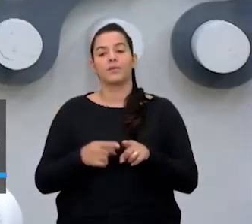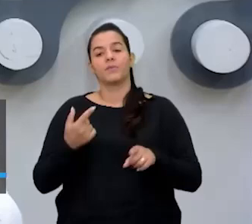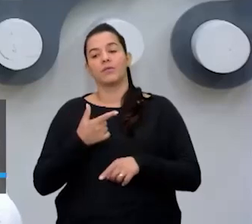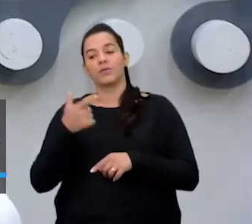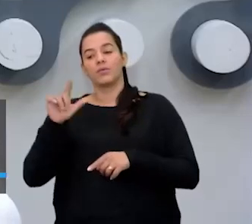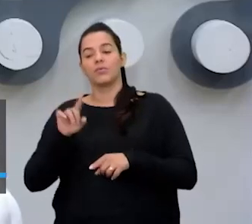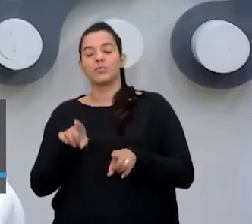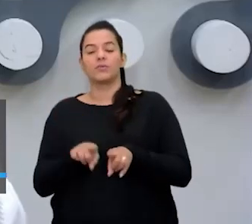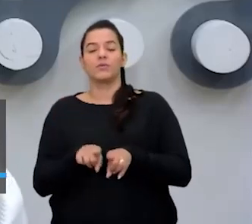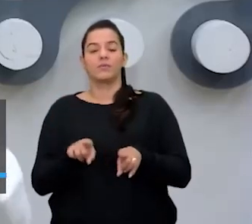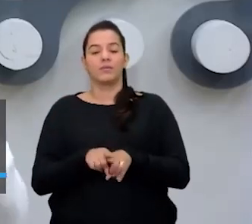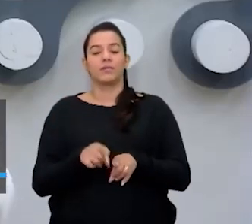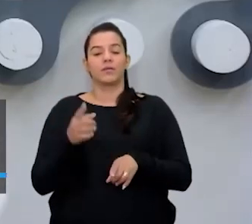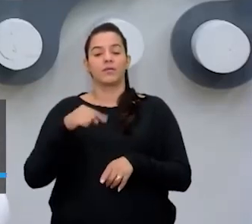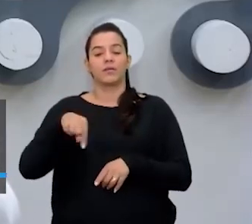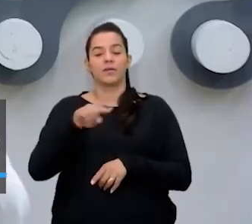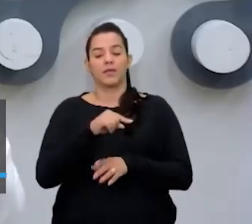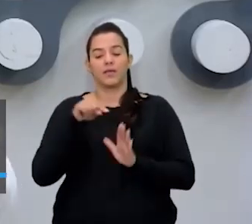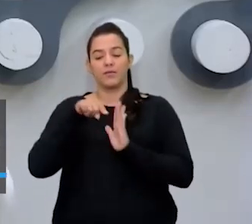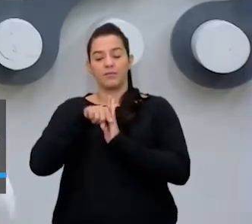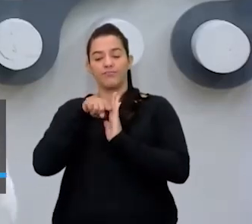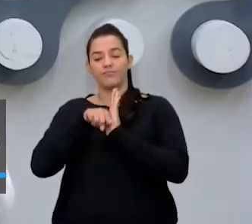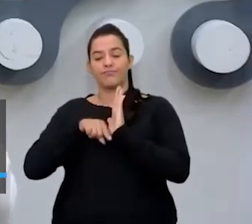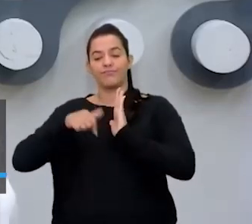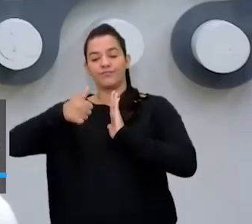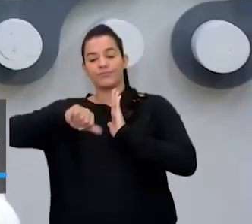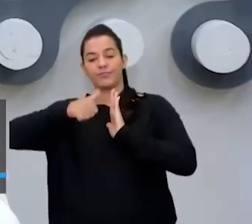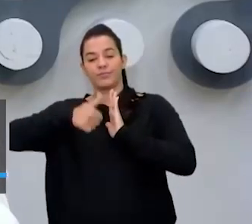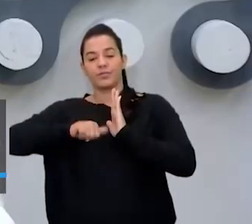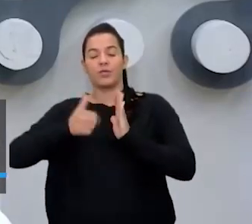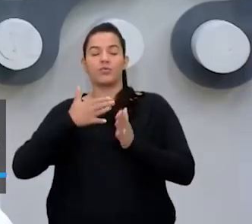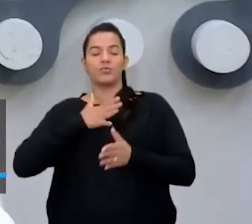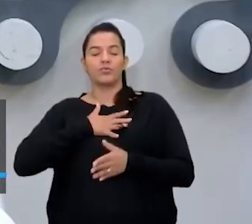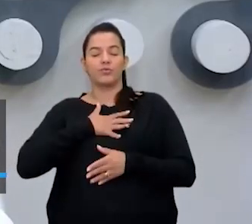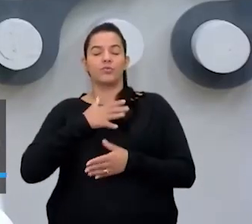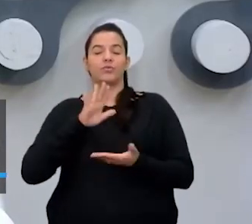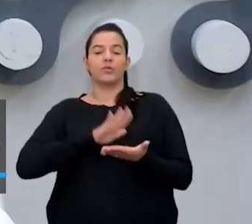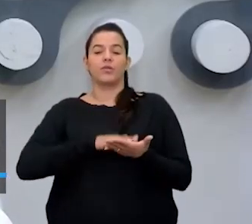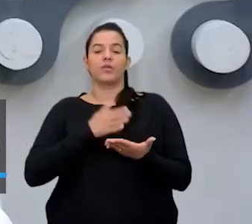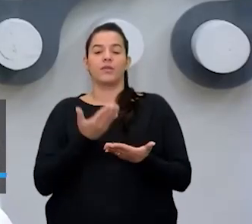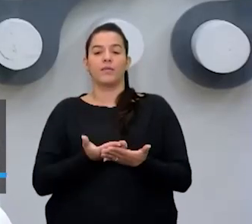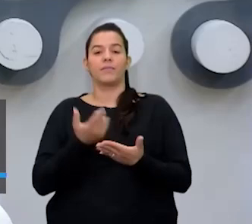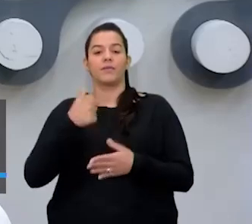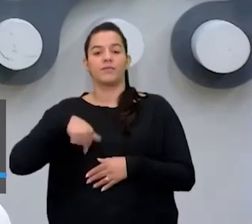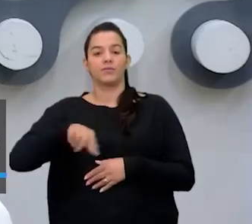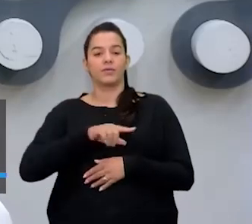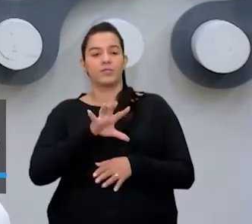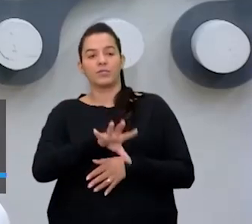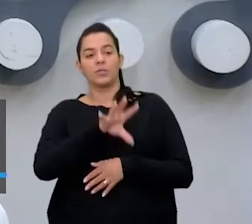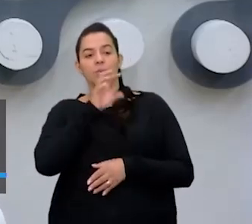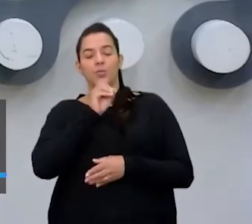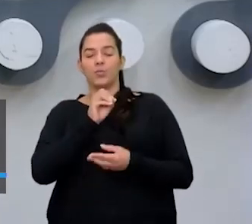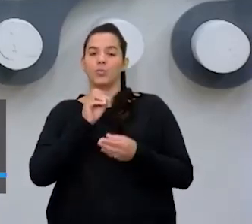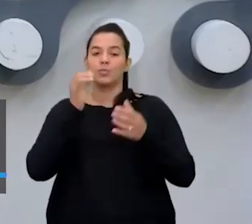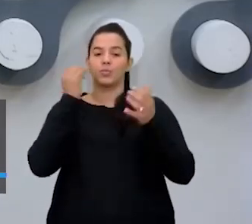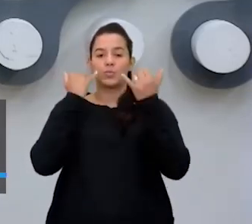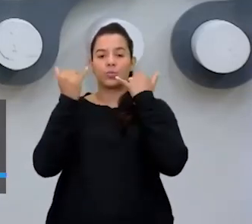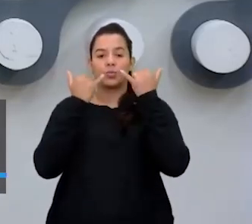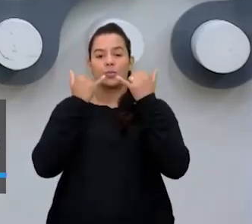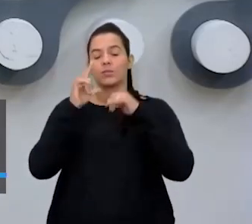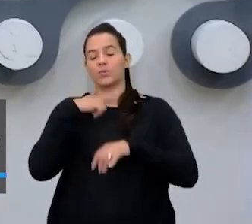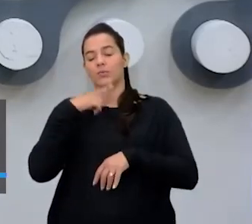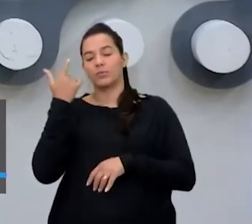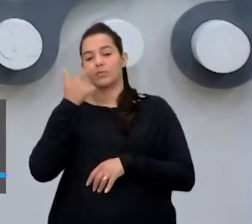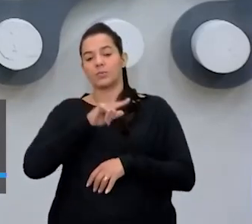parte também que vai ali da nossa análise, da nossa interpretação a partir dos dados que a gente coleta. E para isso, a metodologia